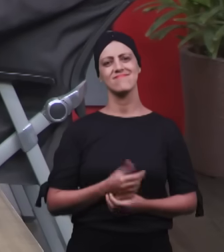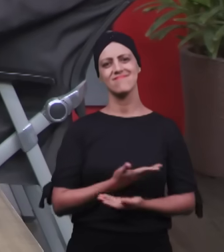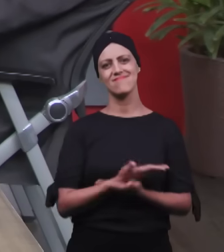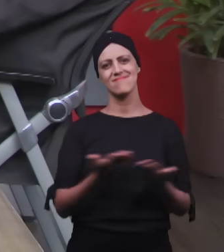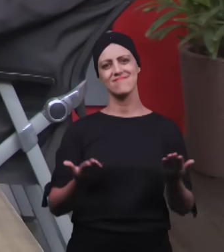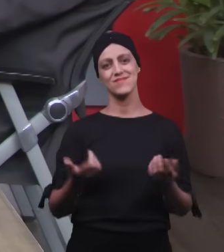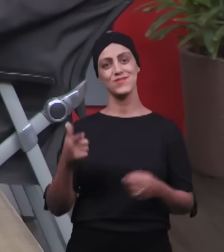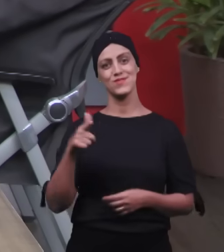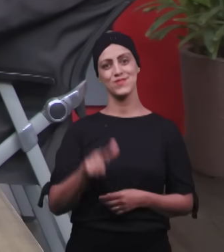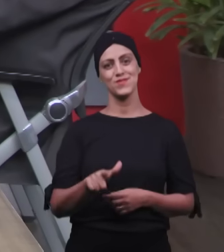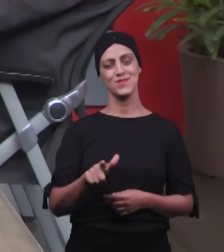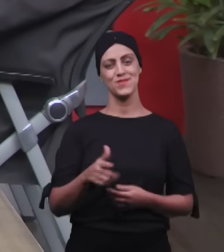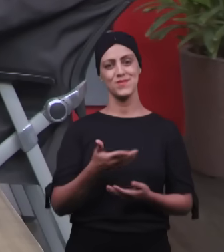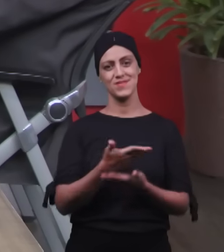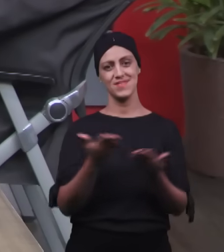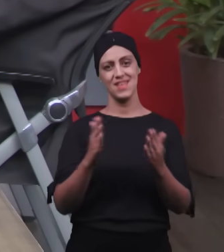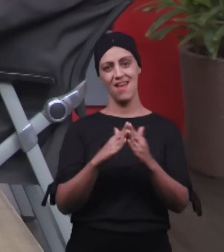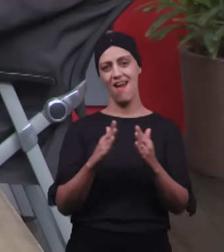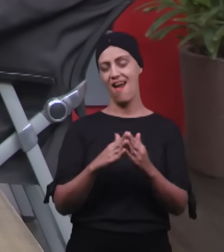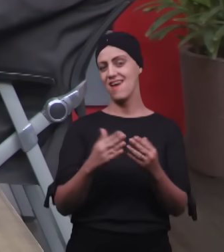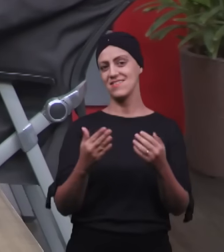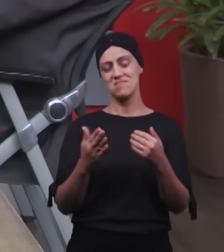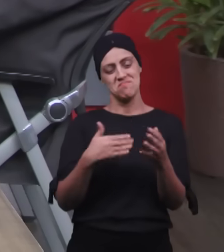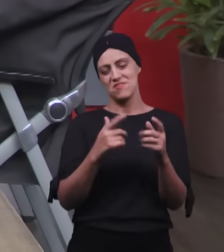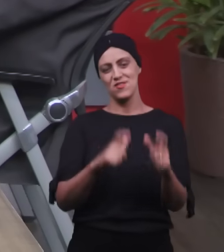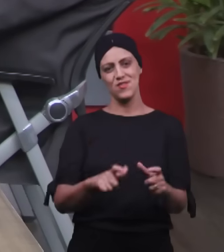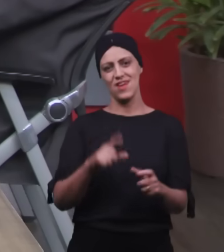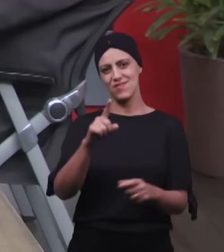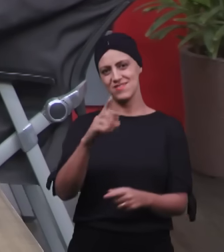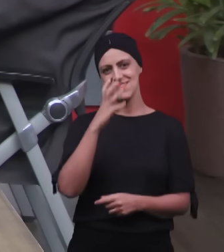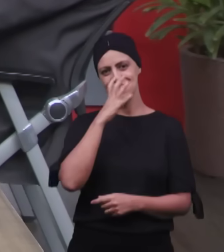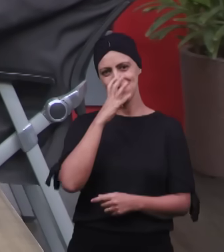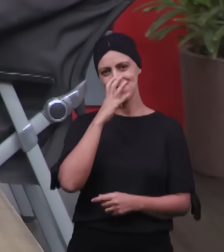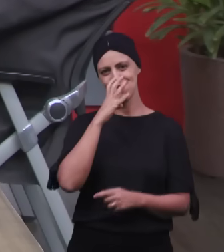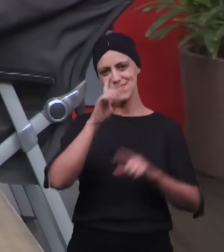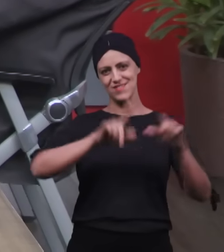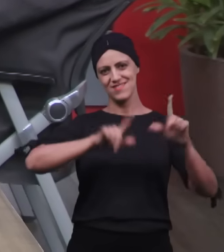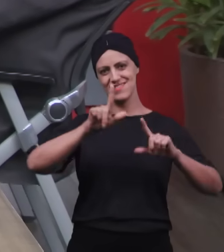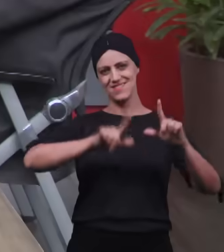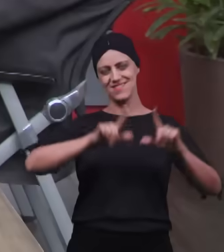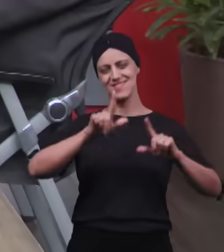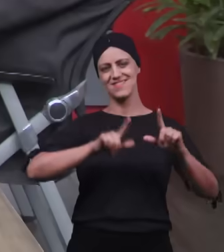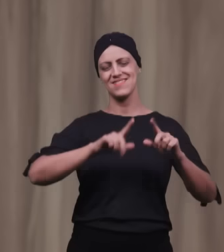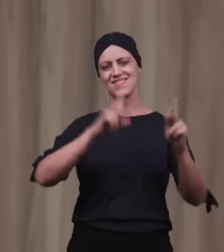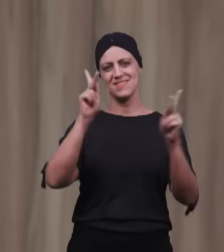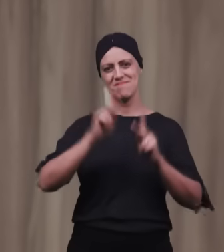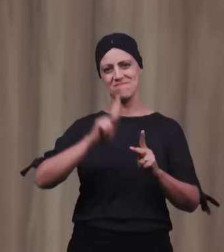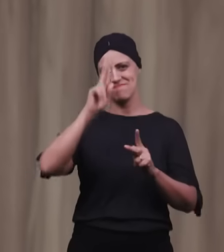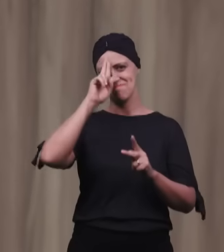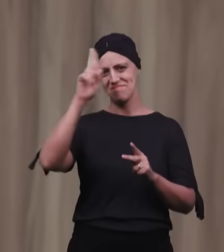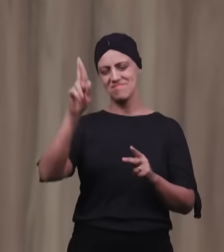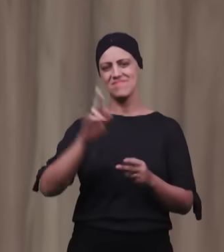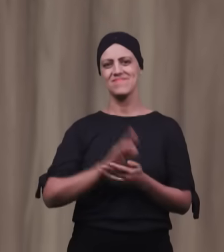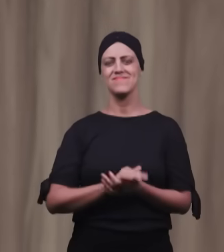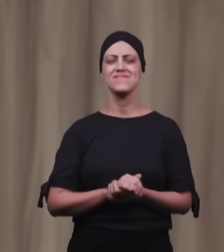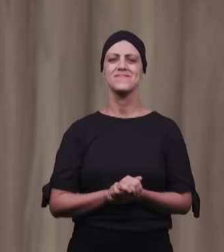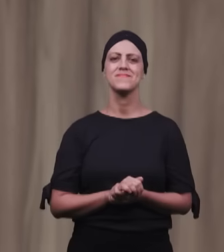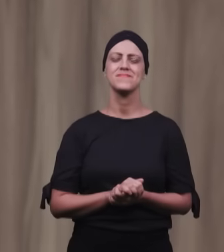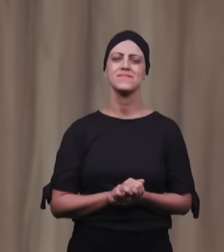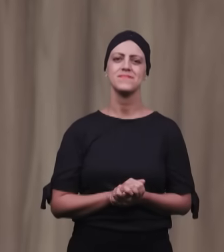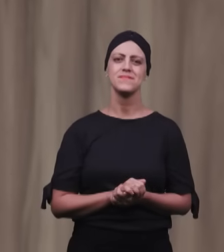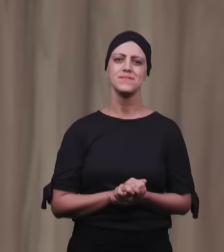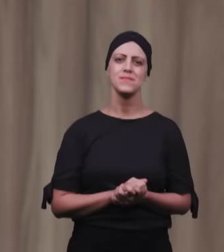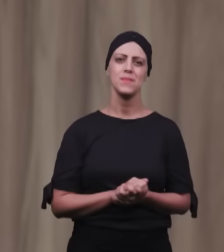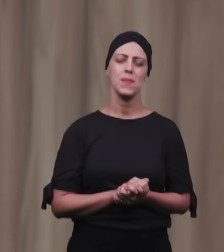mais uma vez que são as suas casas em outro lugar assistindo esse programa tão maravilhoso a paz do Senhor